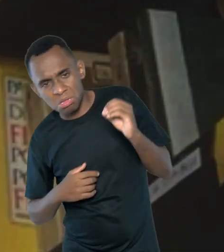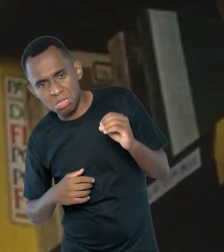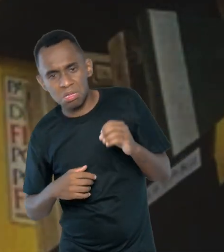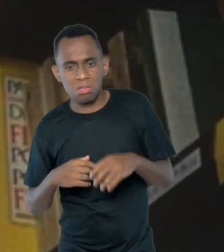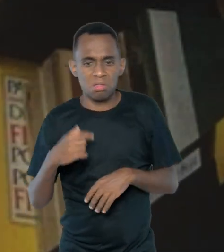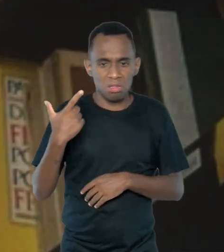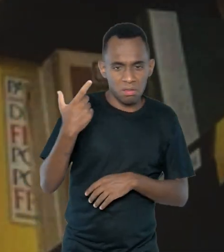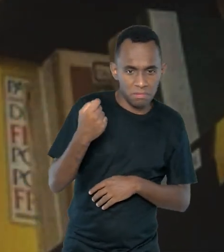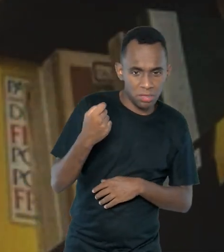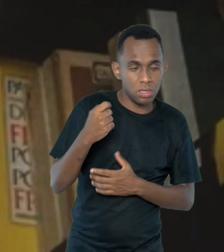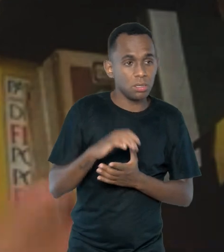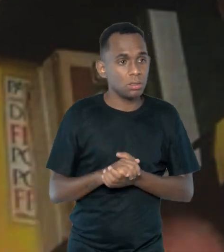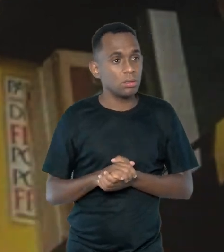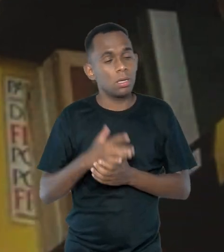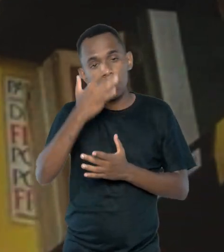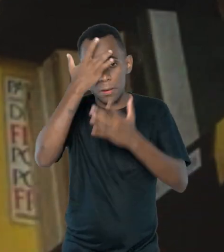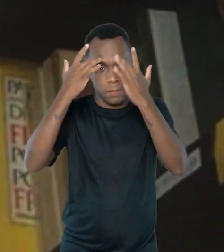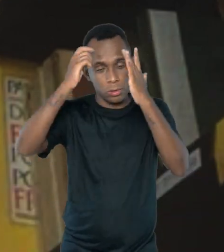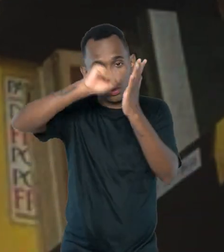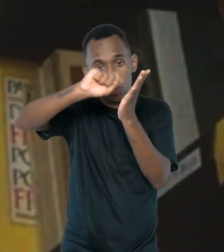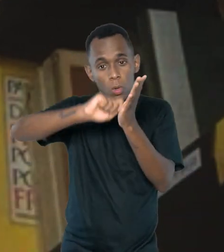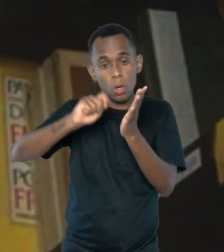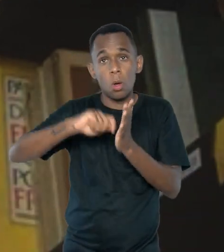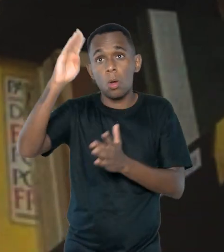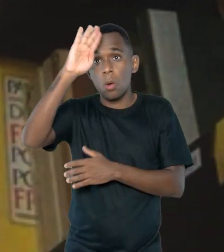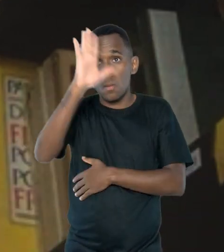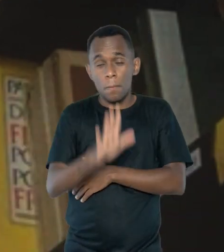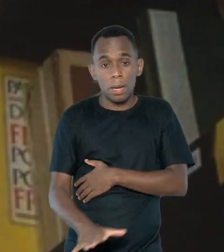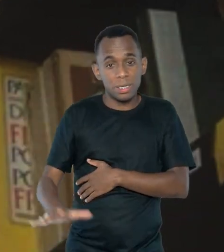20, de autores do Brasil todo,